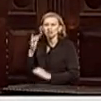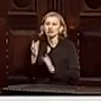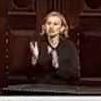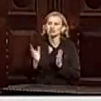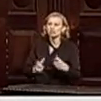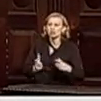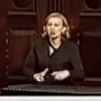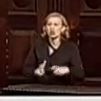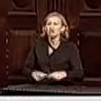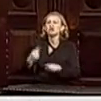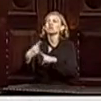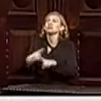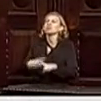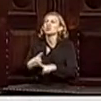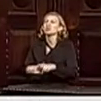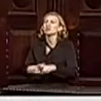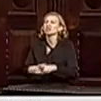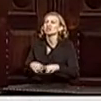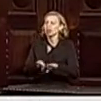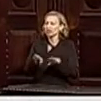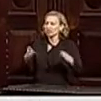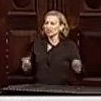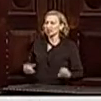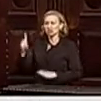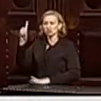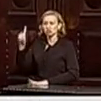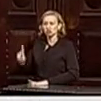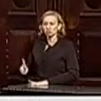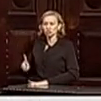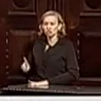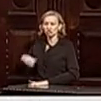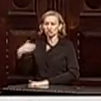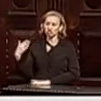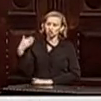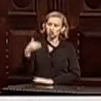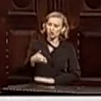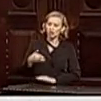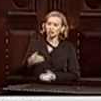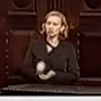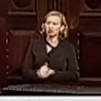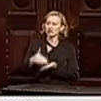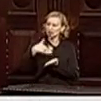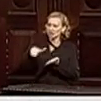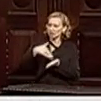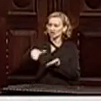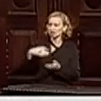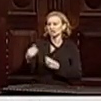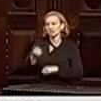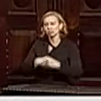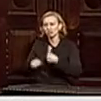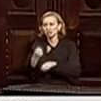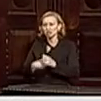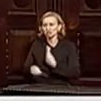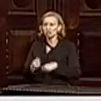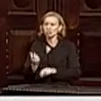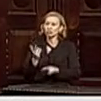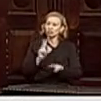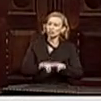da decisão da mesa diretora de ir diretamente à Secretaria de Administração